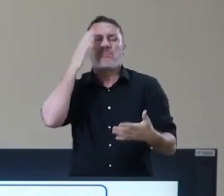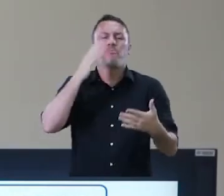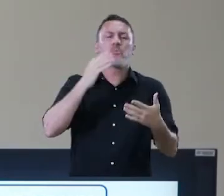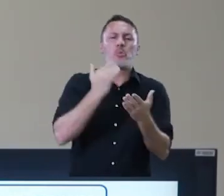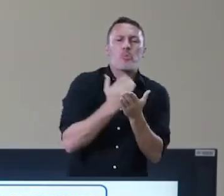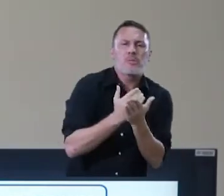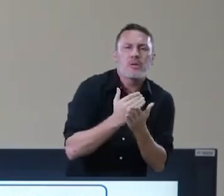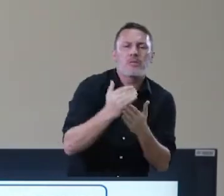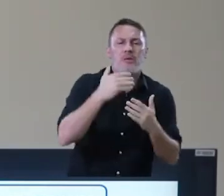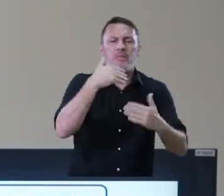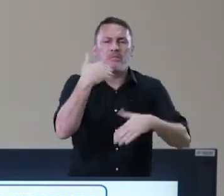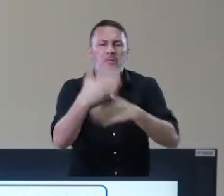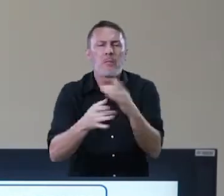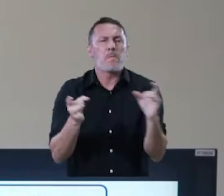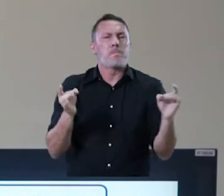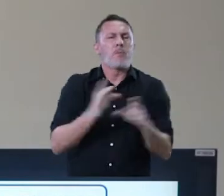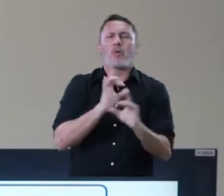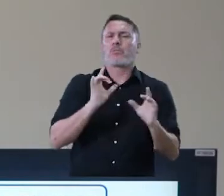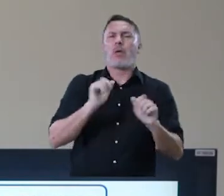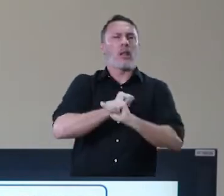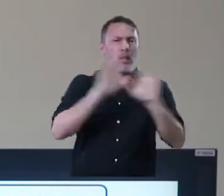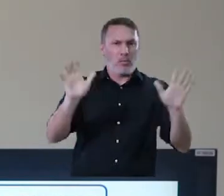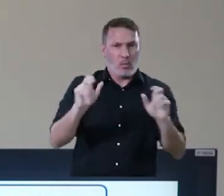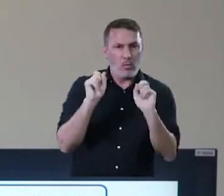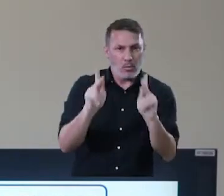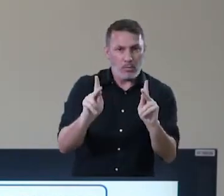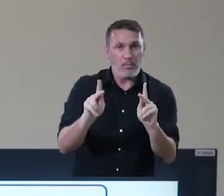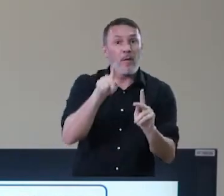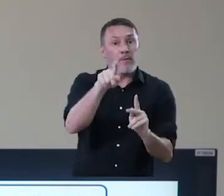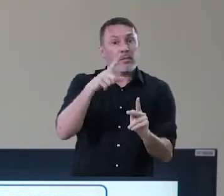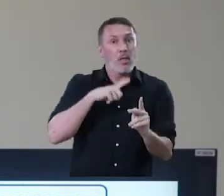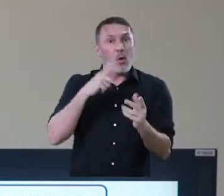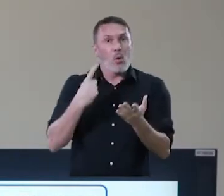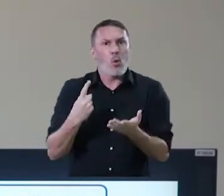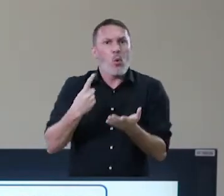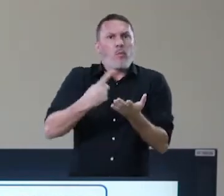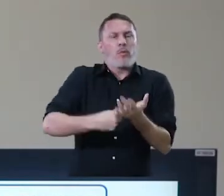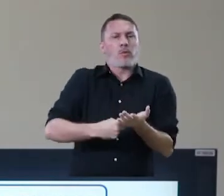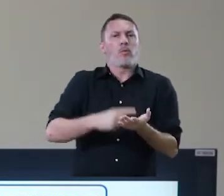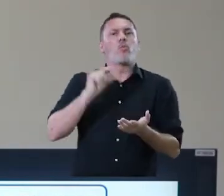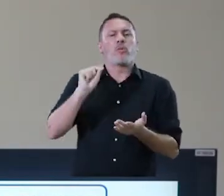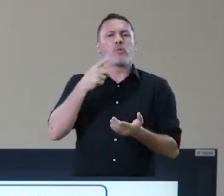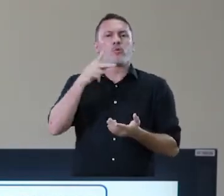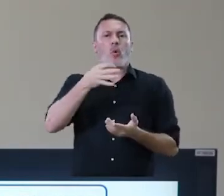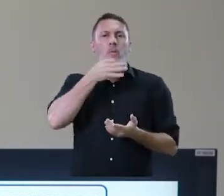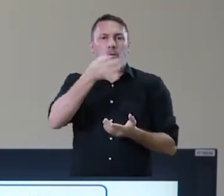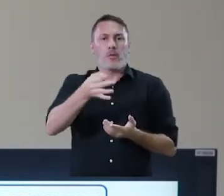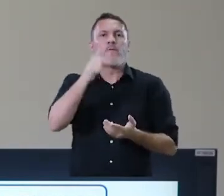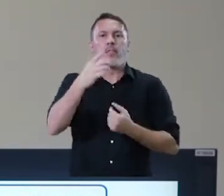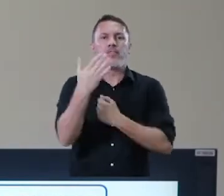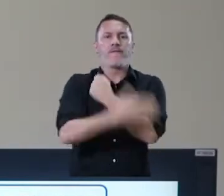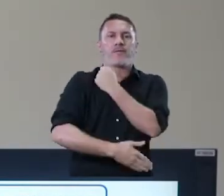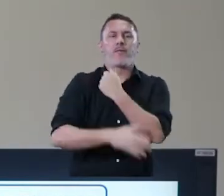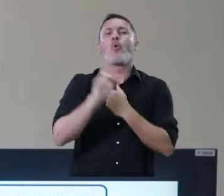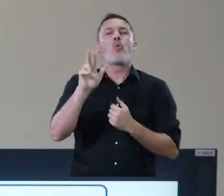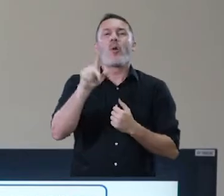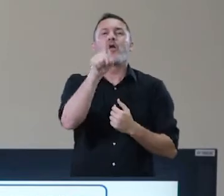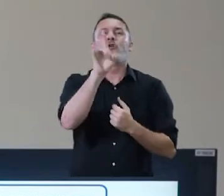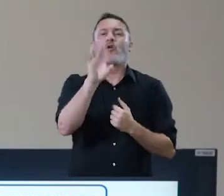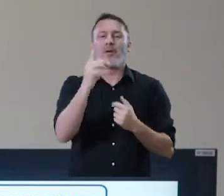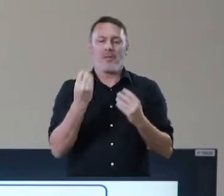fazer introdução, sei fazer desenvolvimento, sei fazer minha conclusão. Beleza? Então você vai assumir um ponto de vista e vai defender.